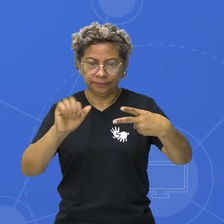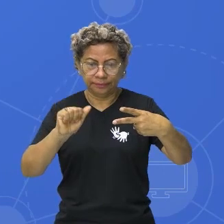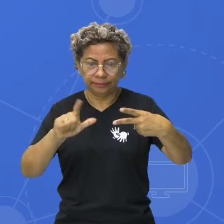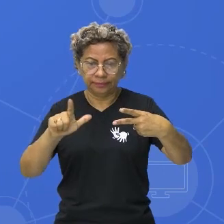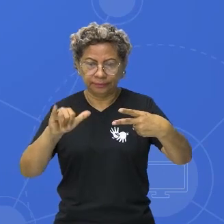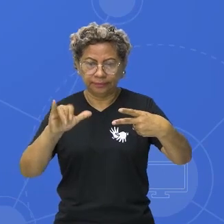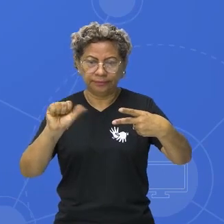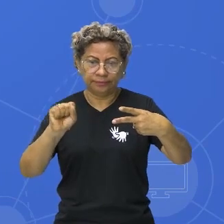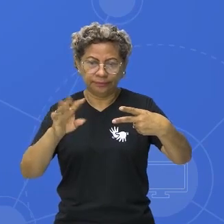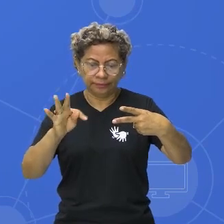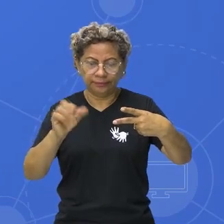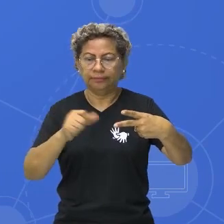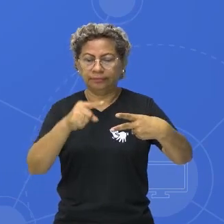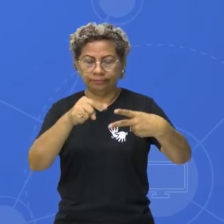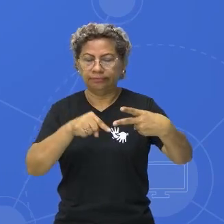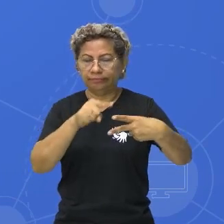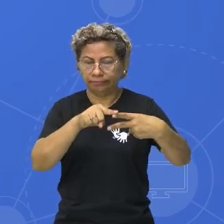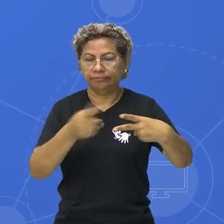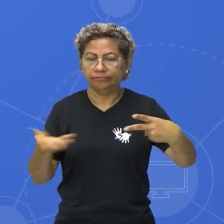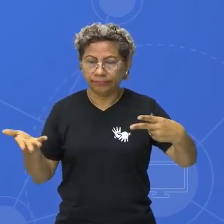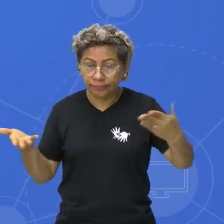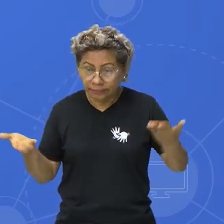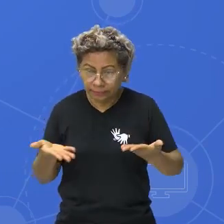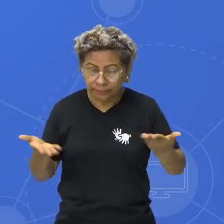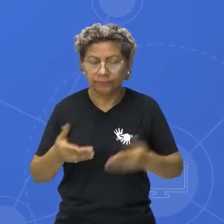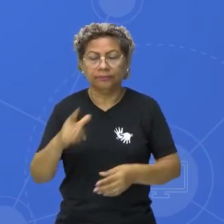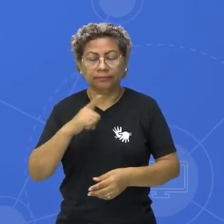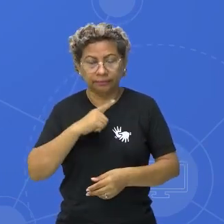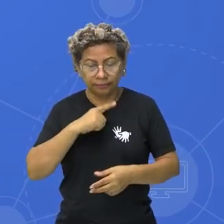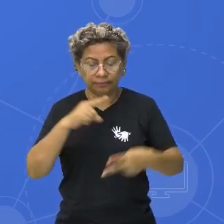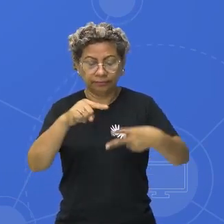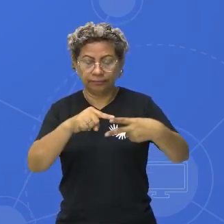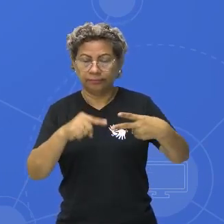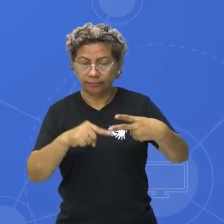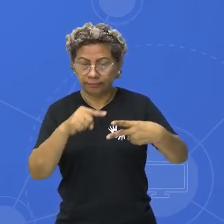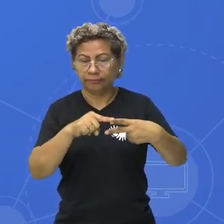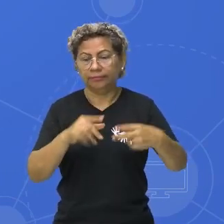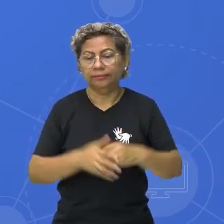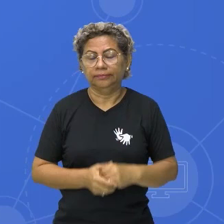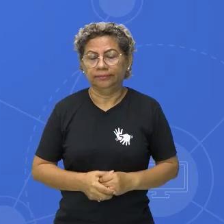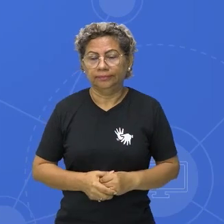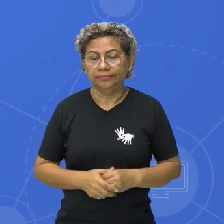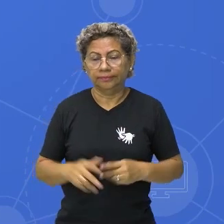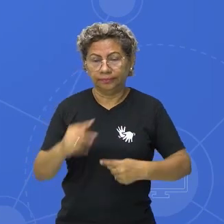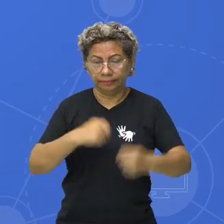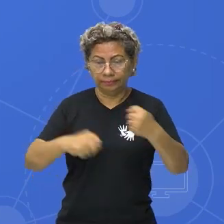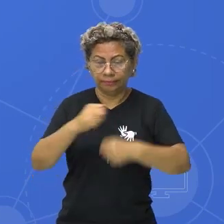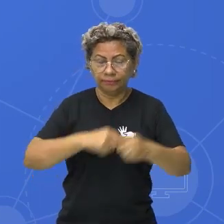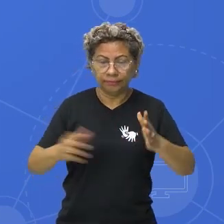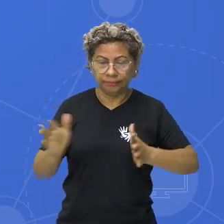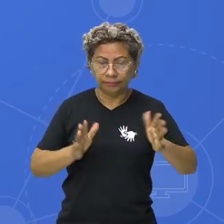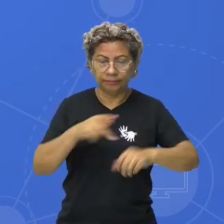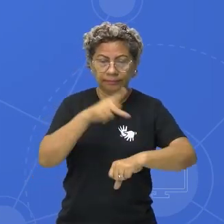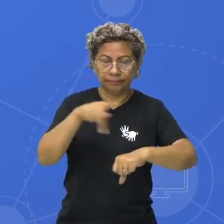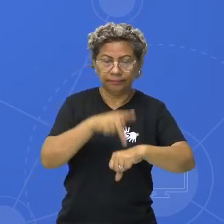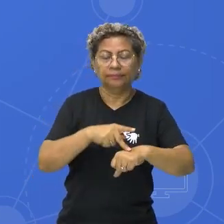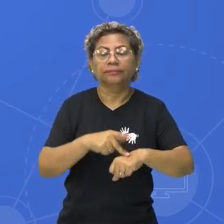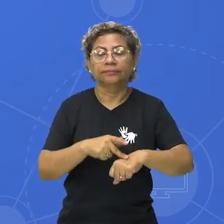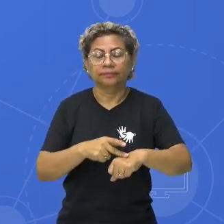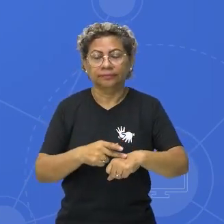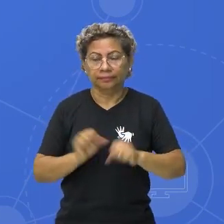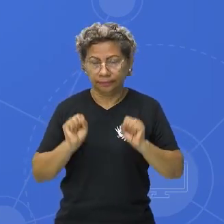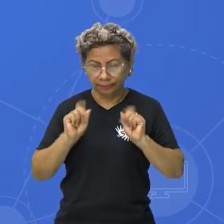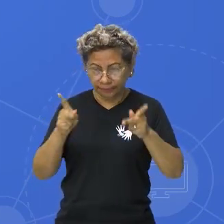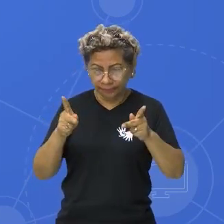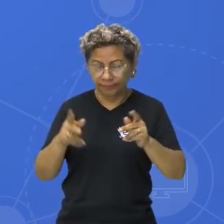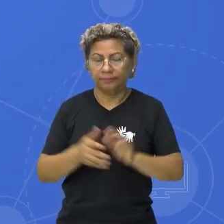nossa atualidade, tá certo, gente? Verificando essa importância econômica entre os países, ok? Assim finalizamos essa